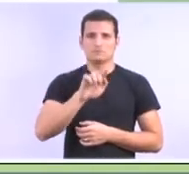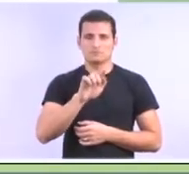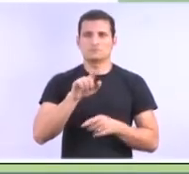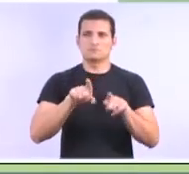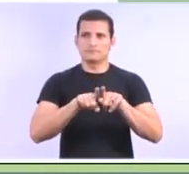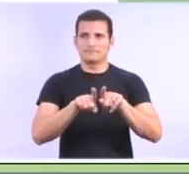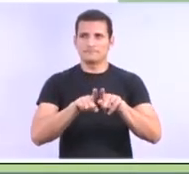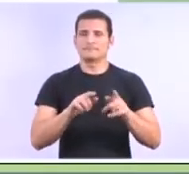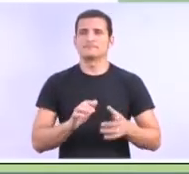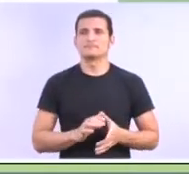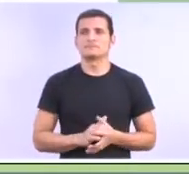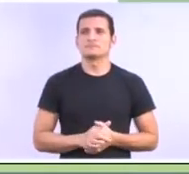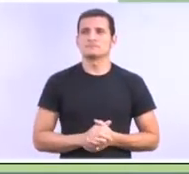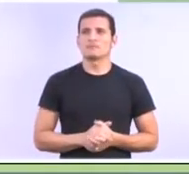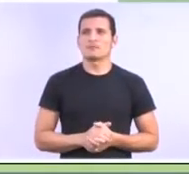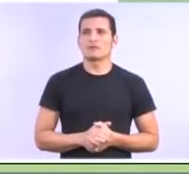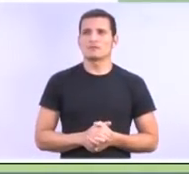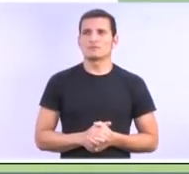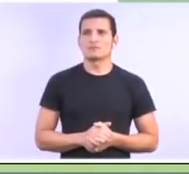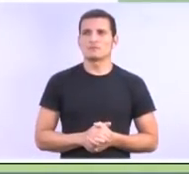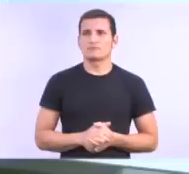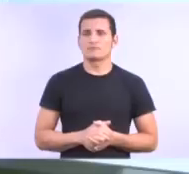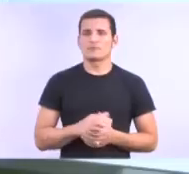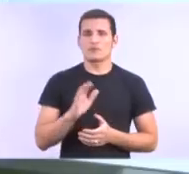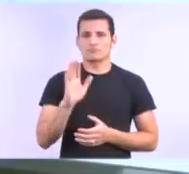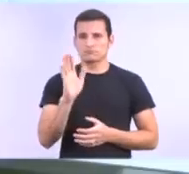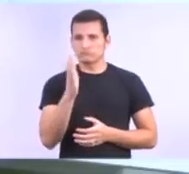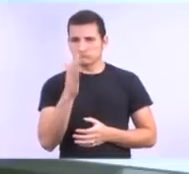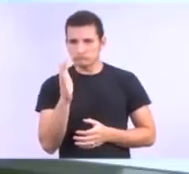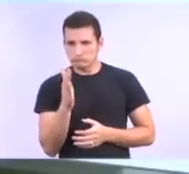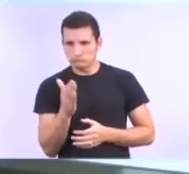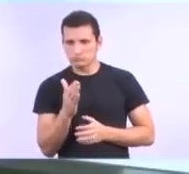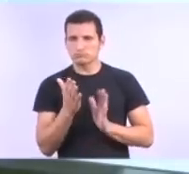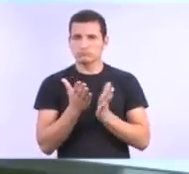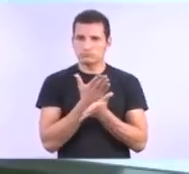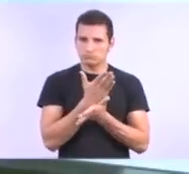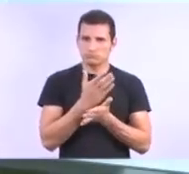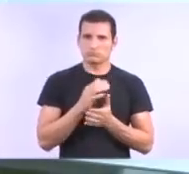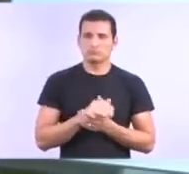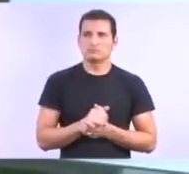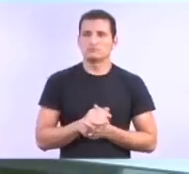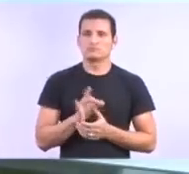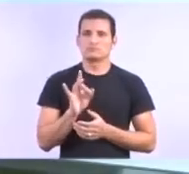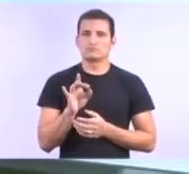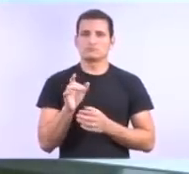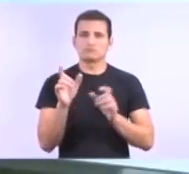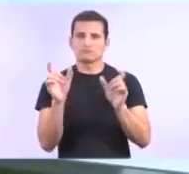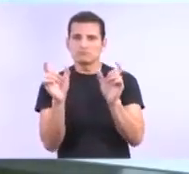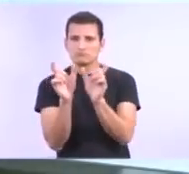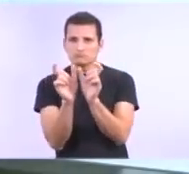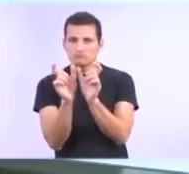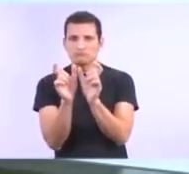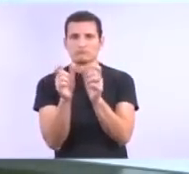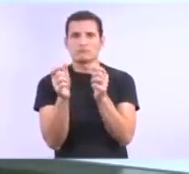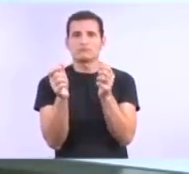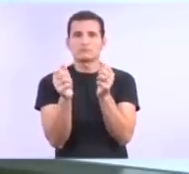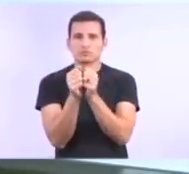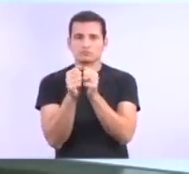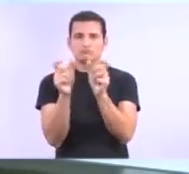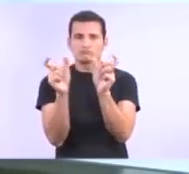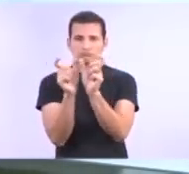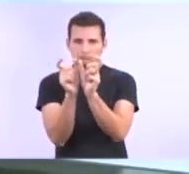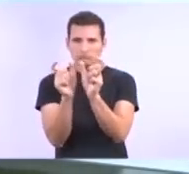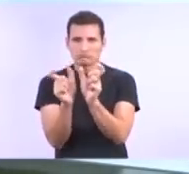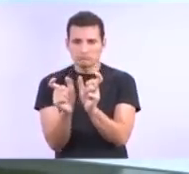professor, eu tirei o espaço e ficou as palavras juntas, né? Renda familiar